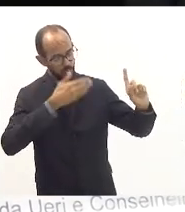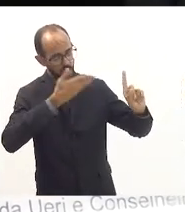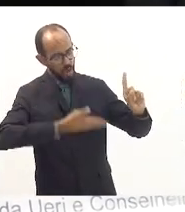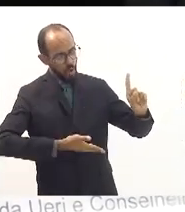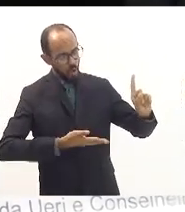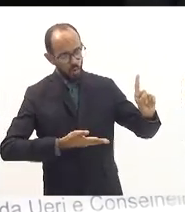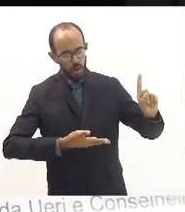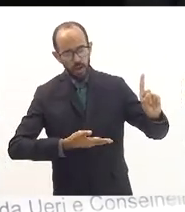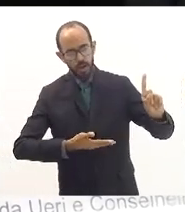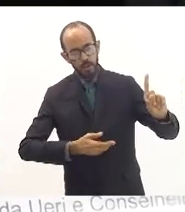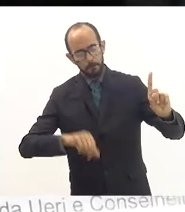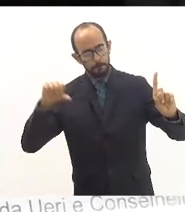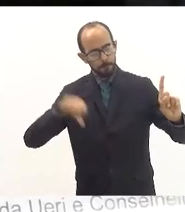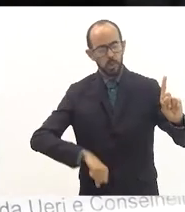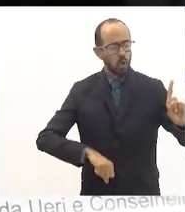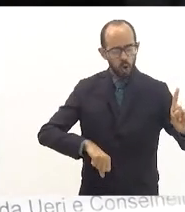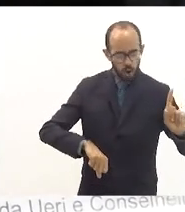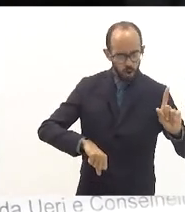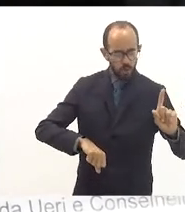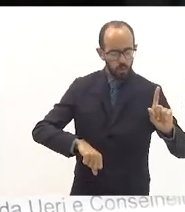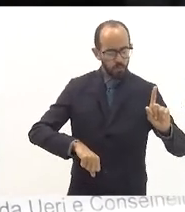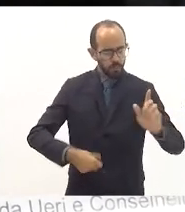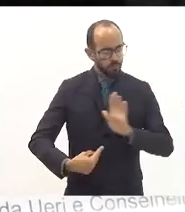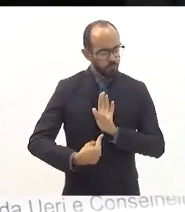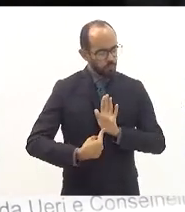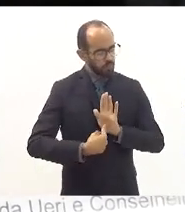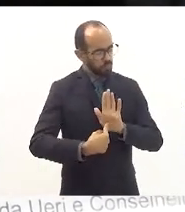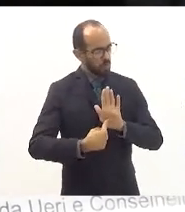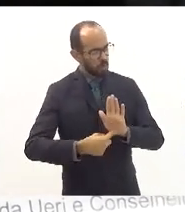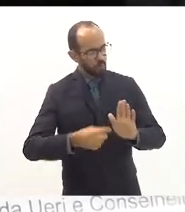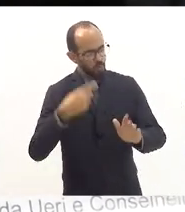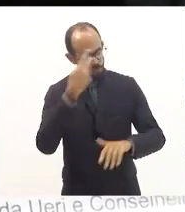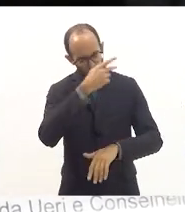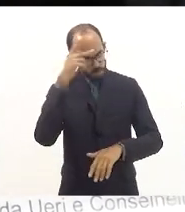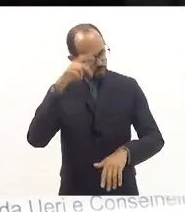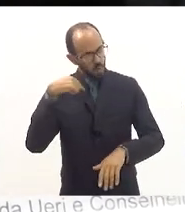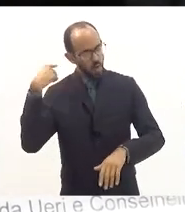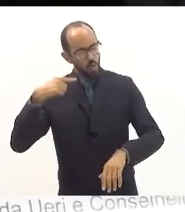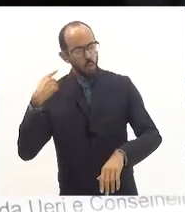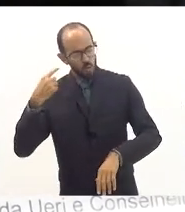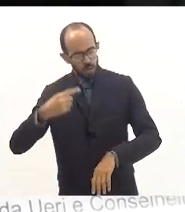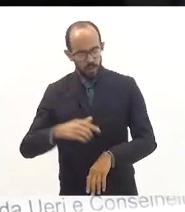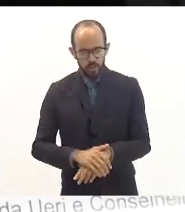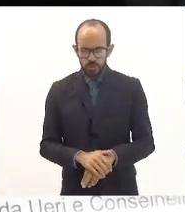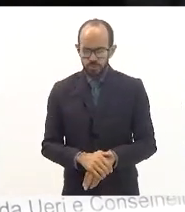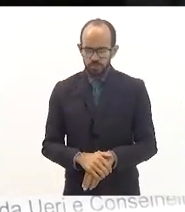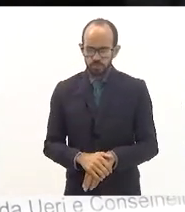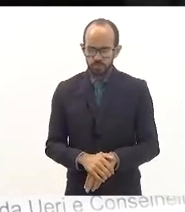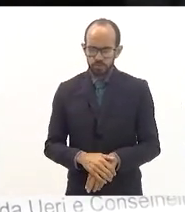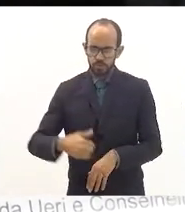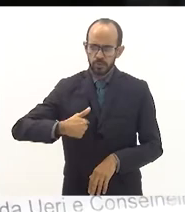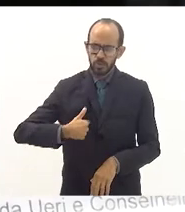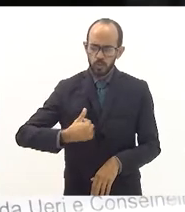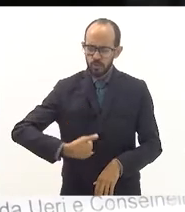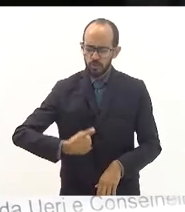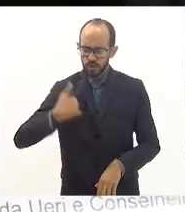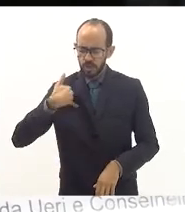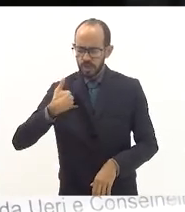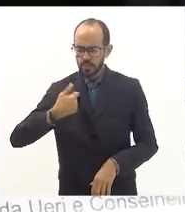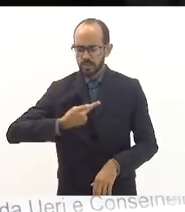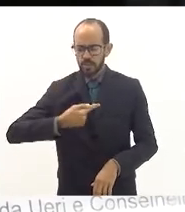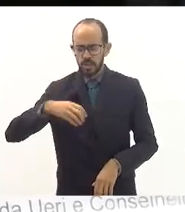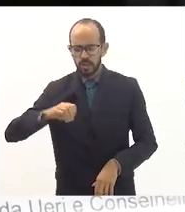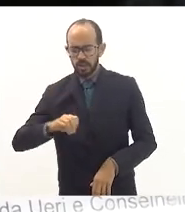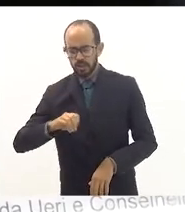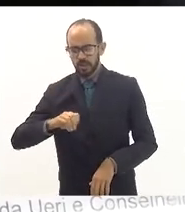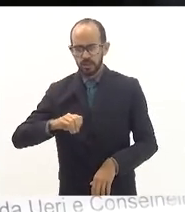pior, apontado como alguém senil. Ora bem, tenho 70 anos...